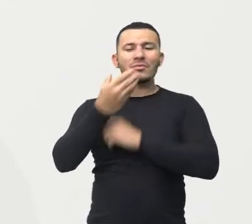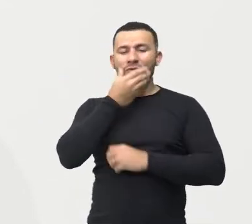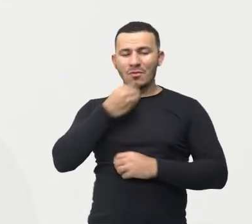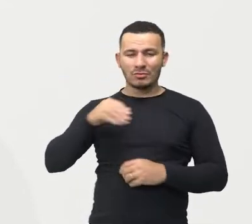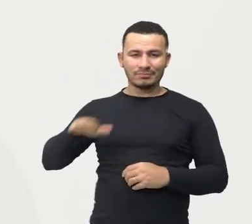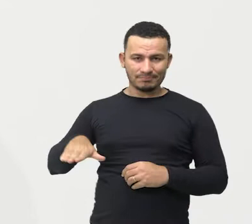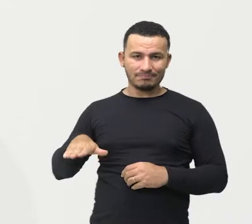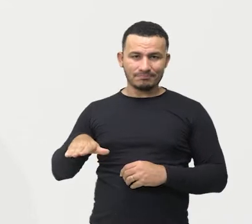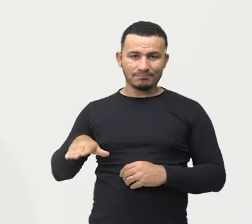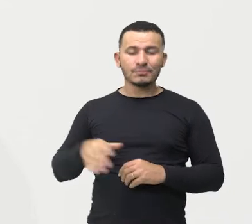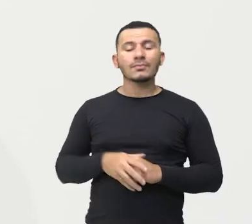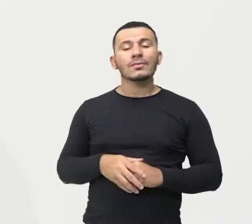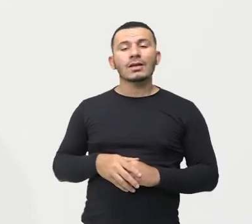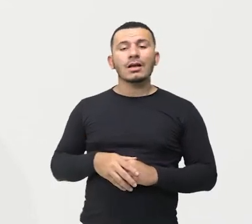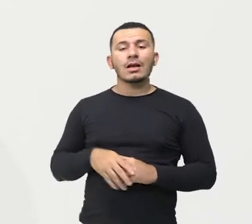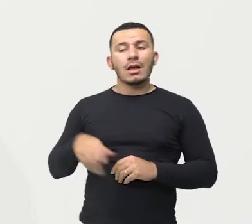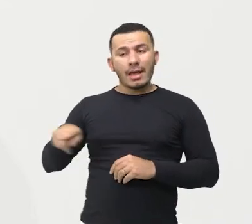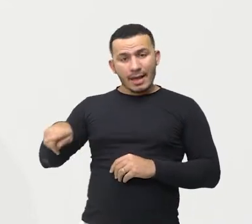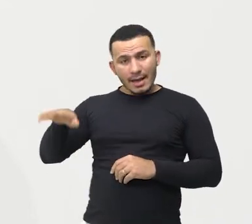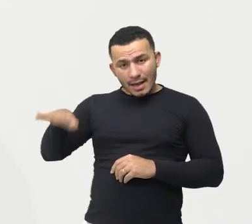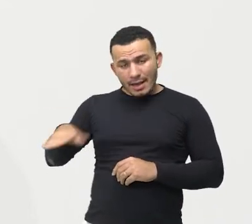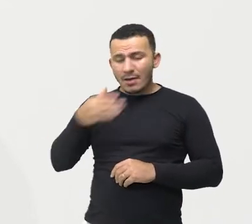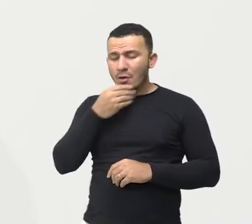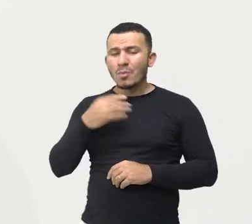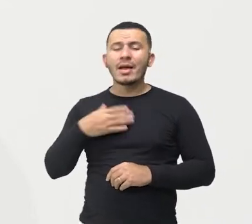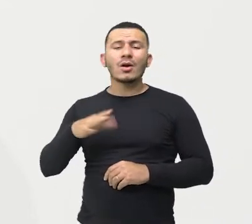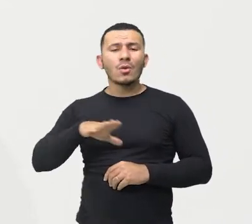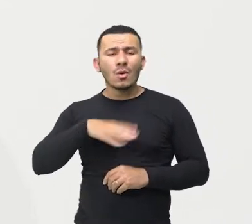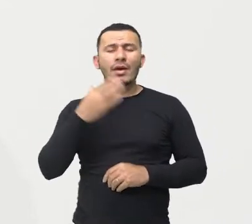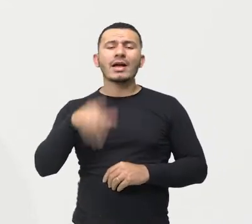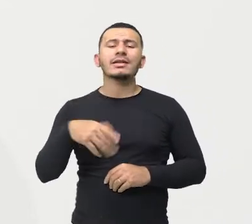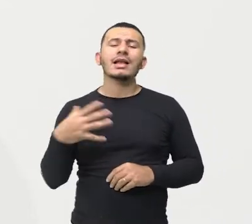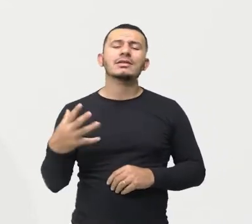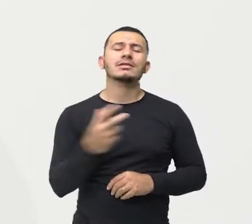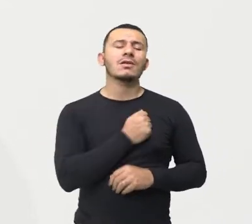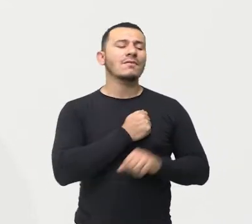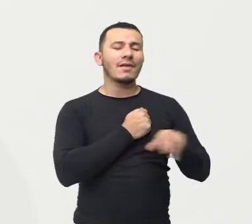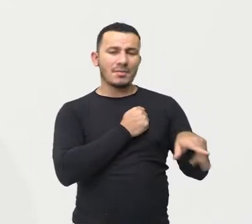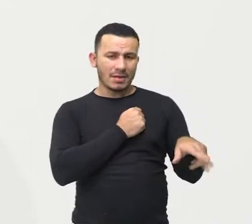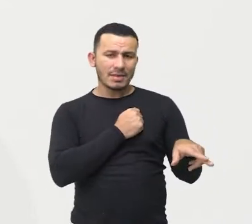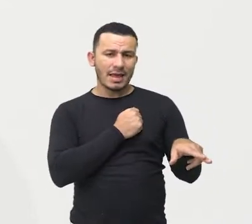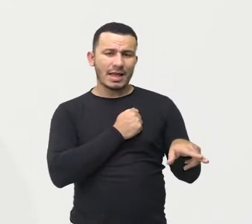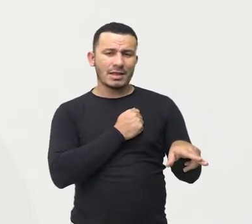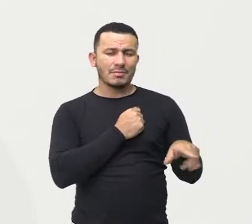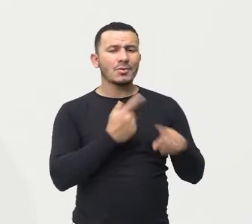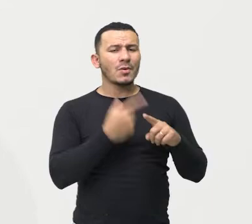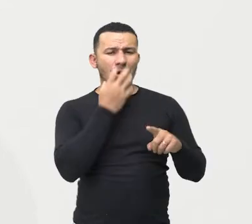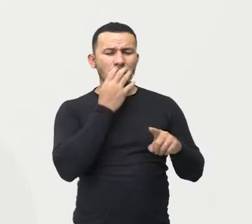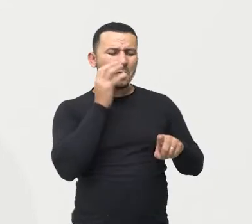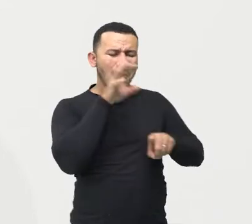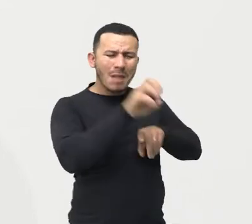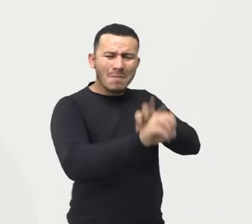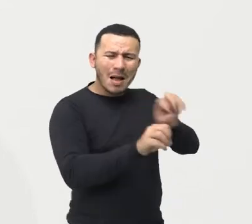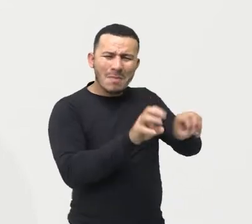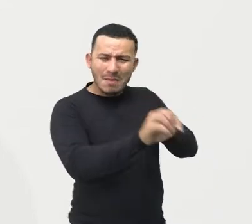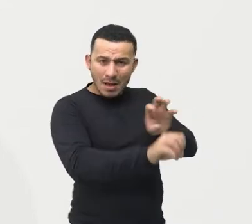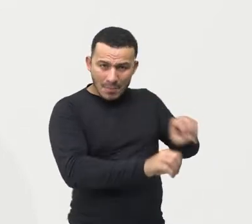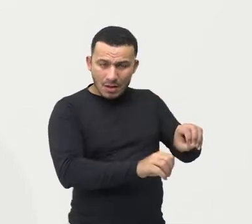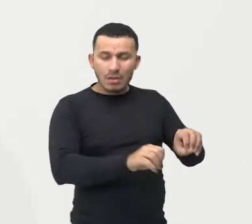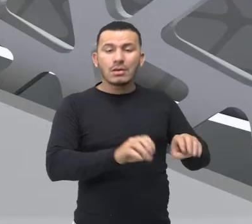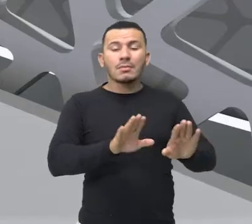que o ato dele foi conseguir retirar a irmã daquele ataque de cães, ok? E ao